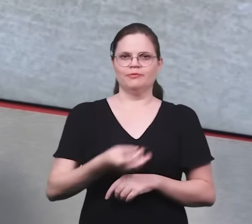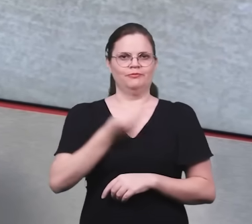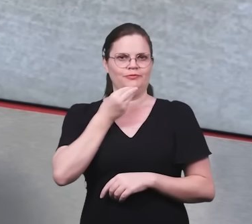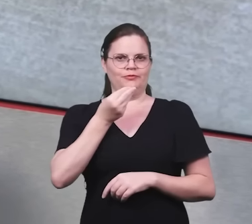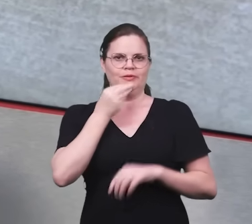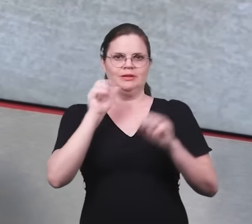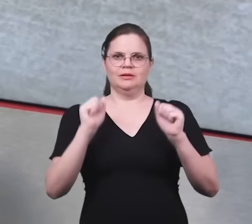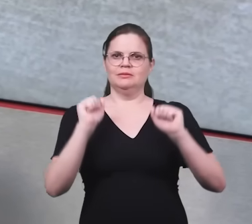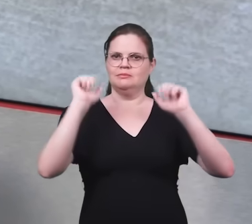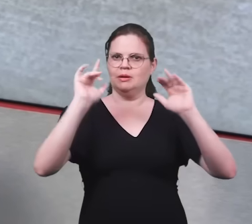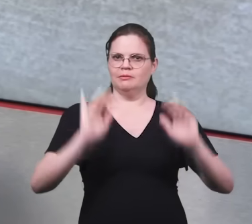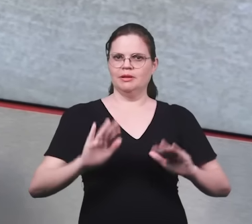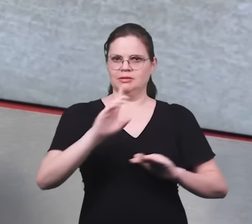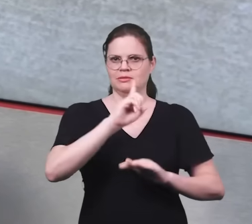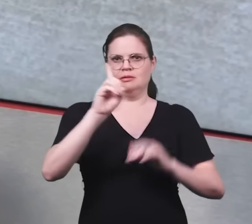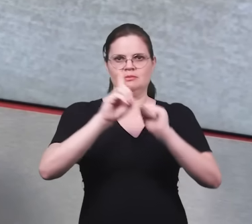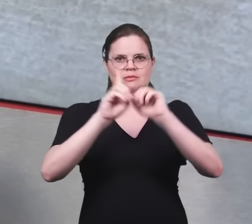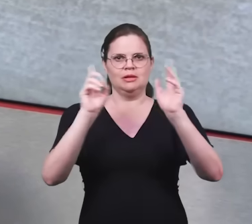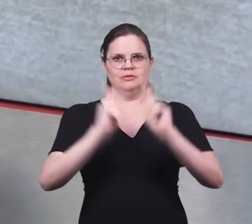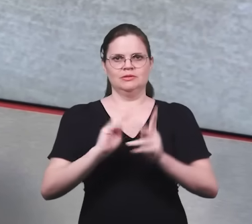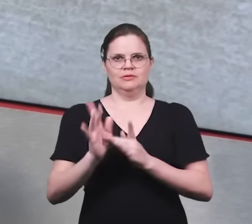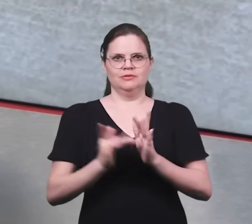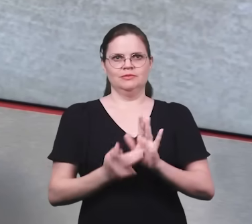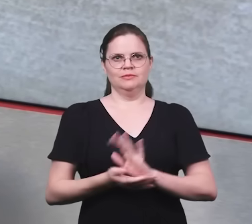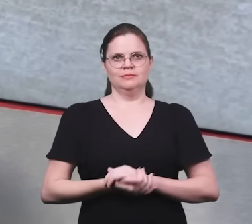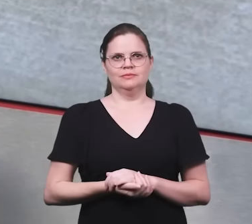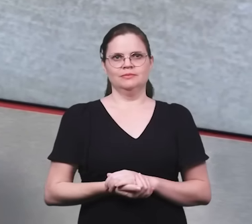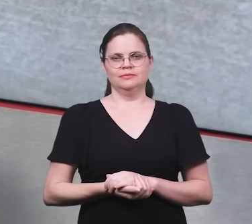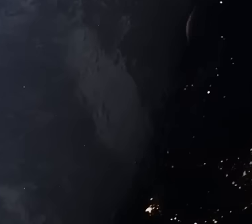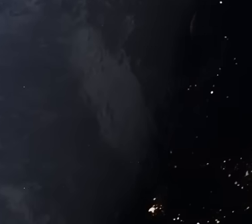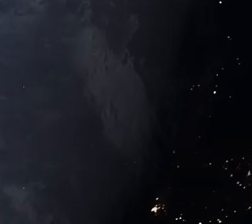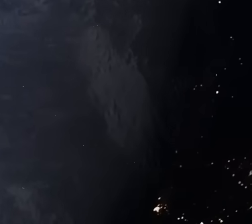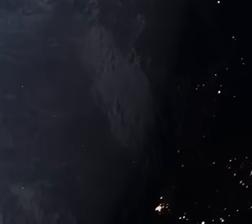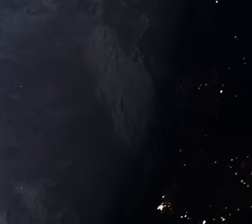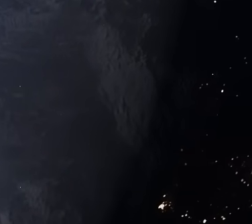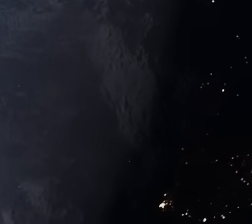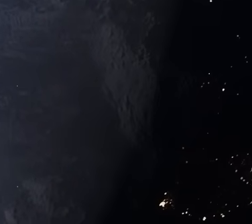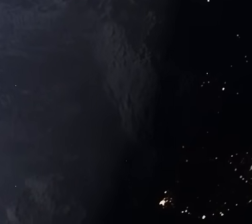que seja uma bênção para a sua vida, que Deus abençoe, a paz do Senhor Jesus.